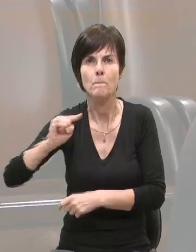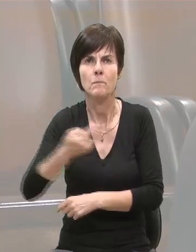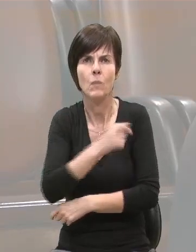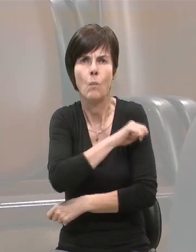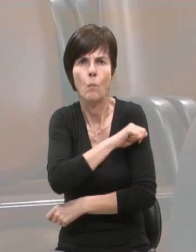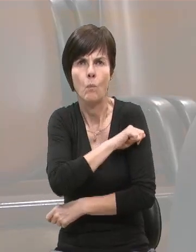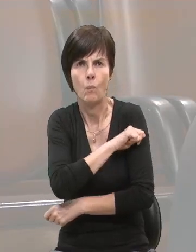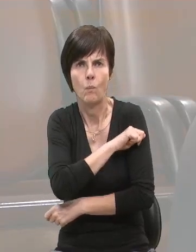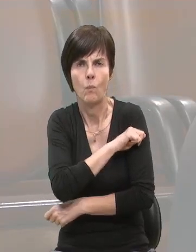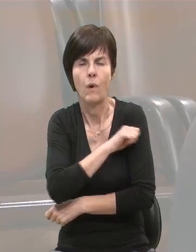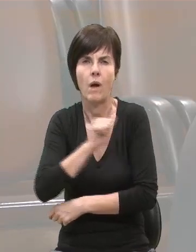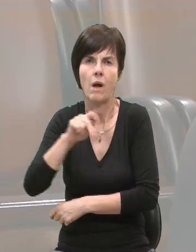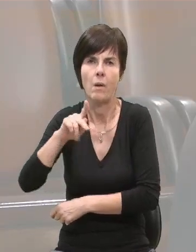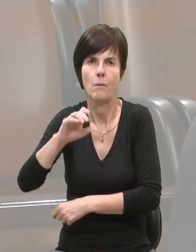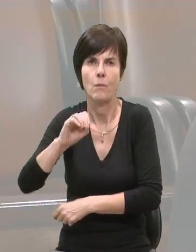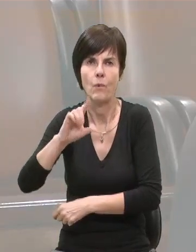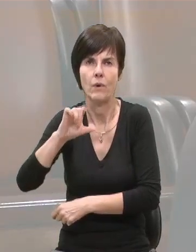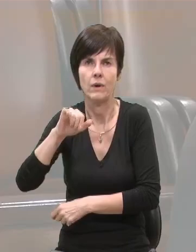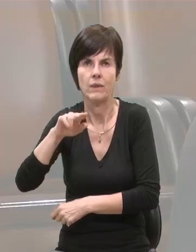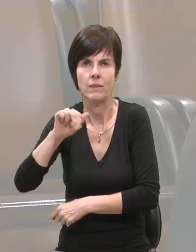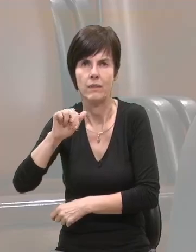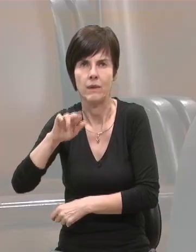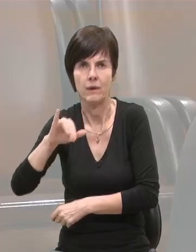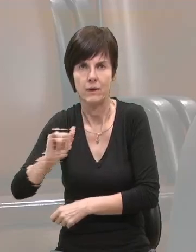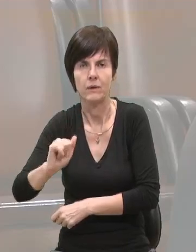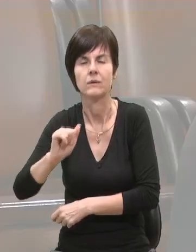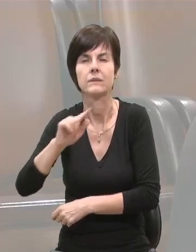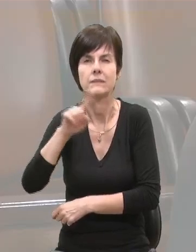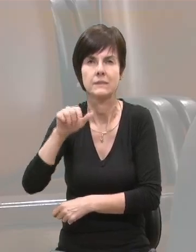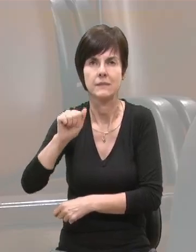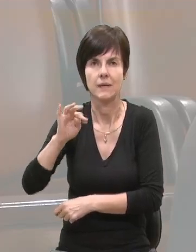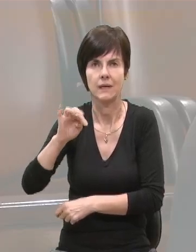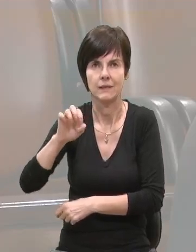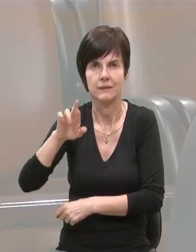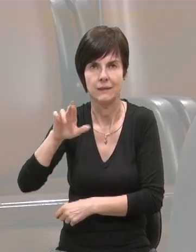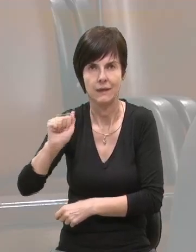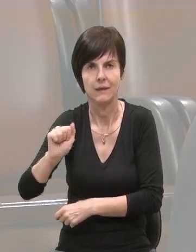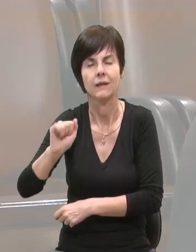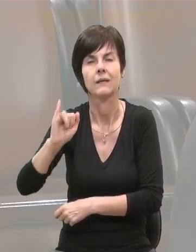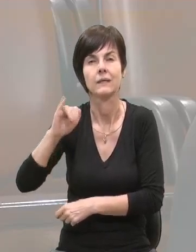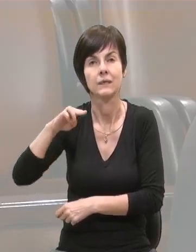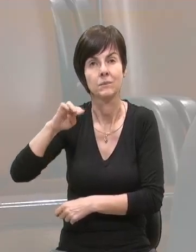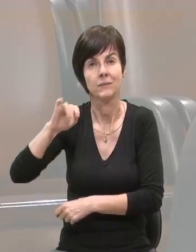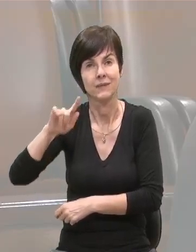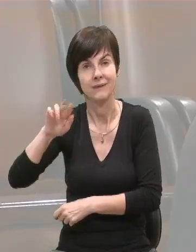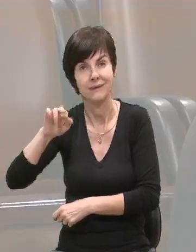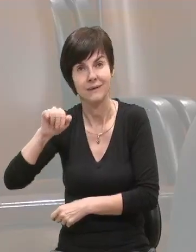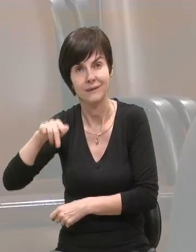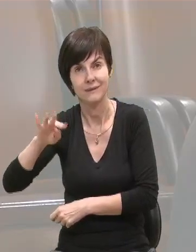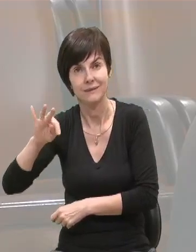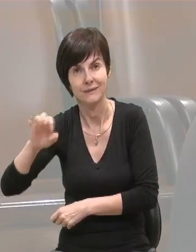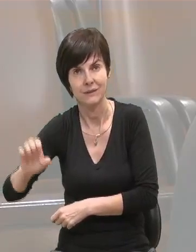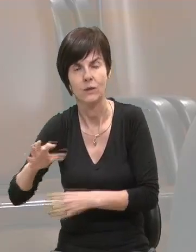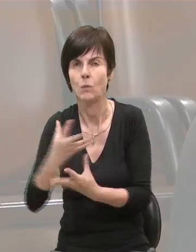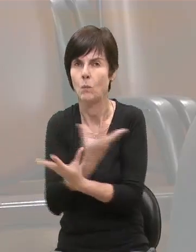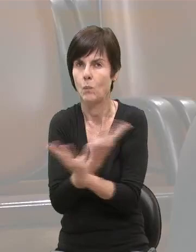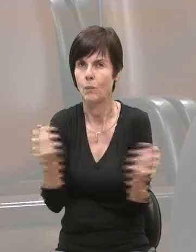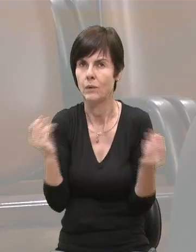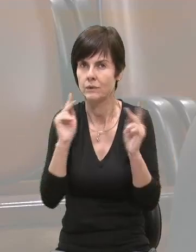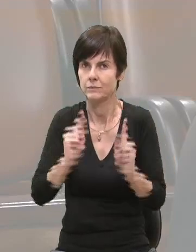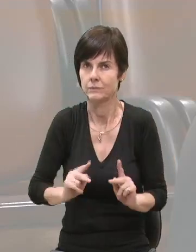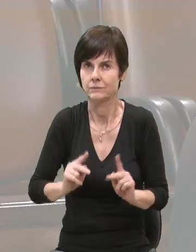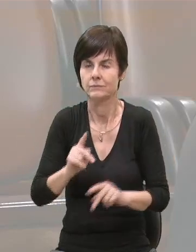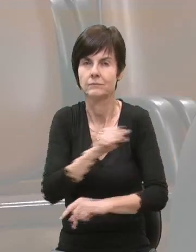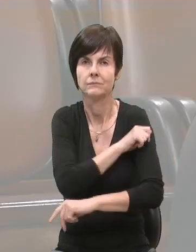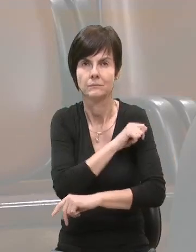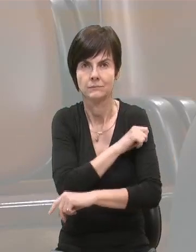o Apolinário, o Zátera, o Imigrante, atende grandes regiões da nossa cidade. E essas 3 escolas